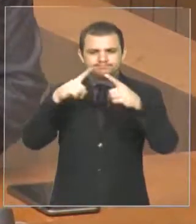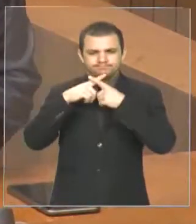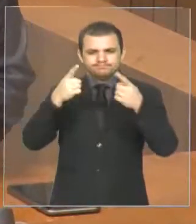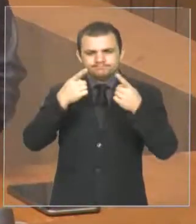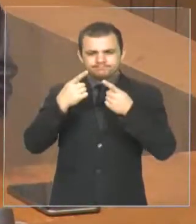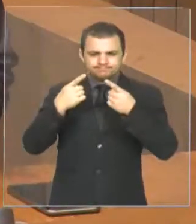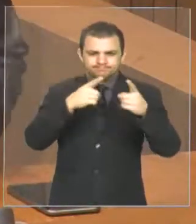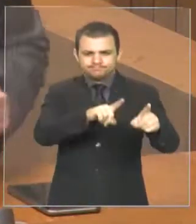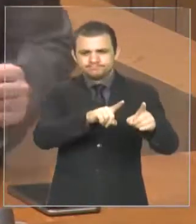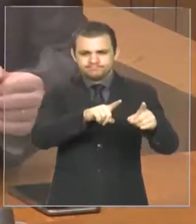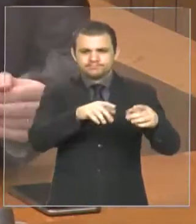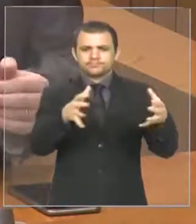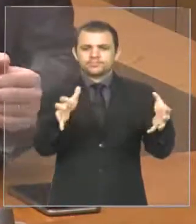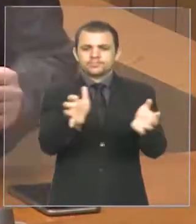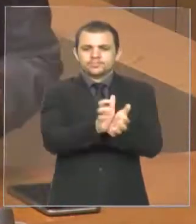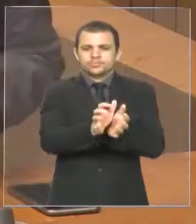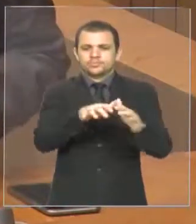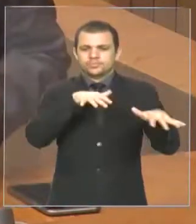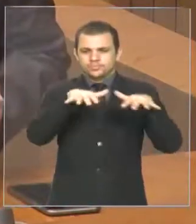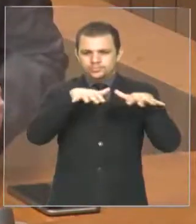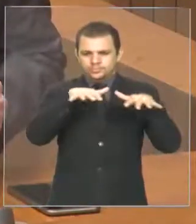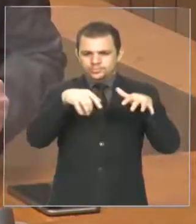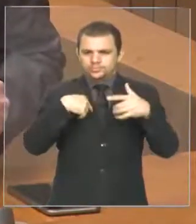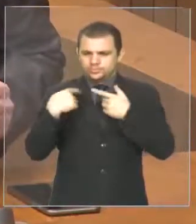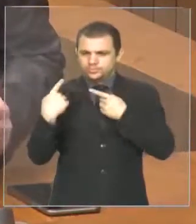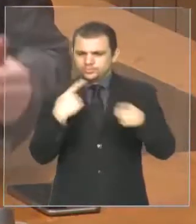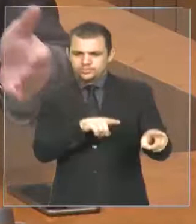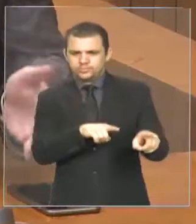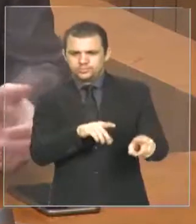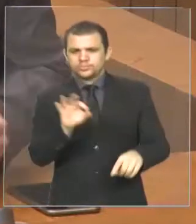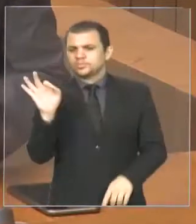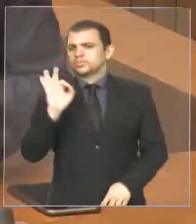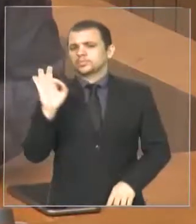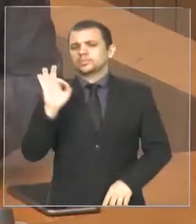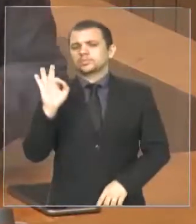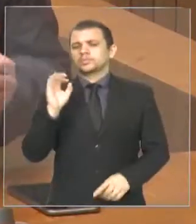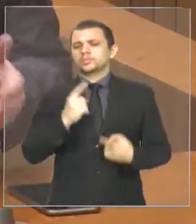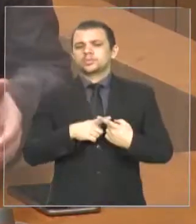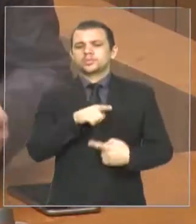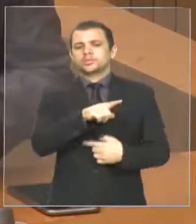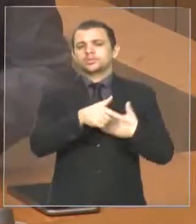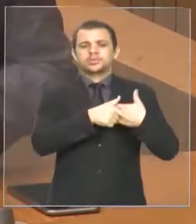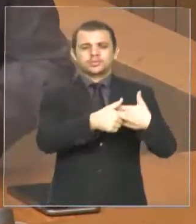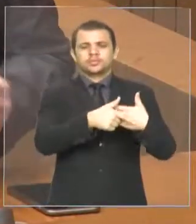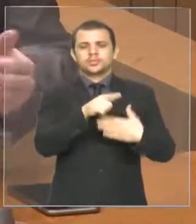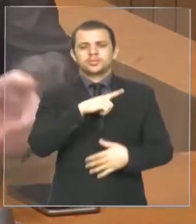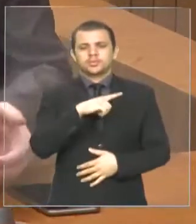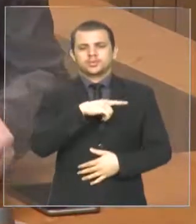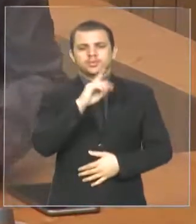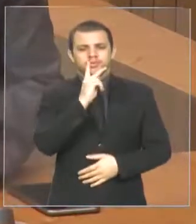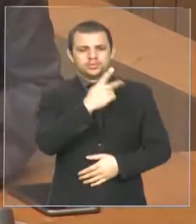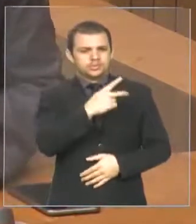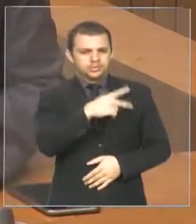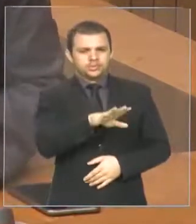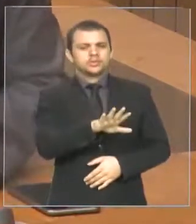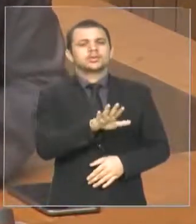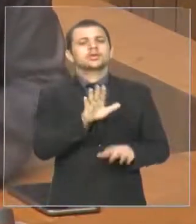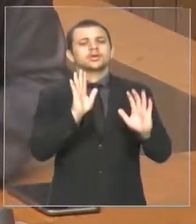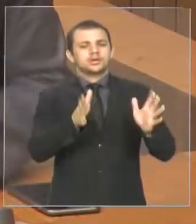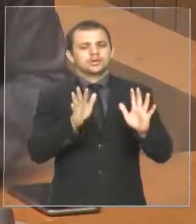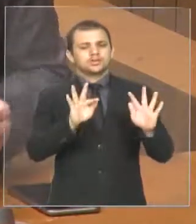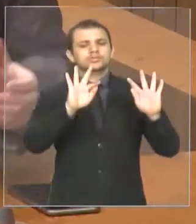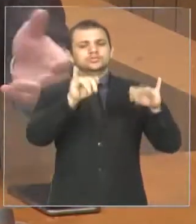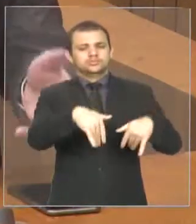Sampaio Corrêa. O Sampaio Corrêa está no seu papel, chegou à final, vencendo o segundo